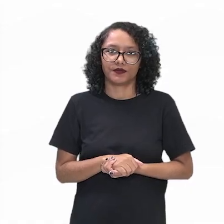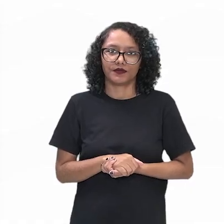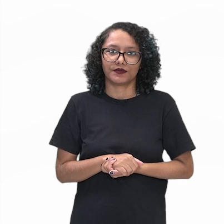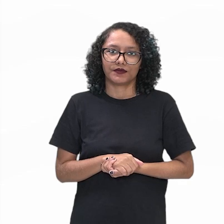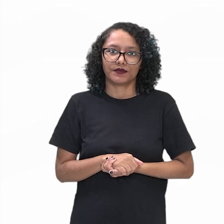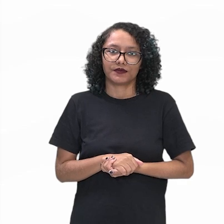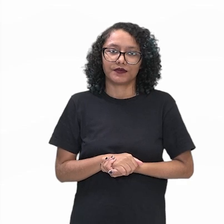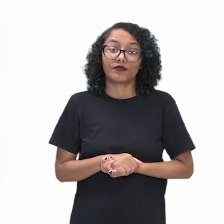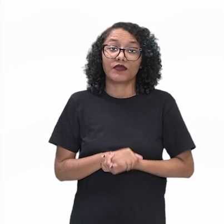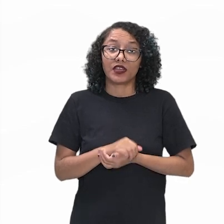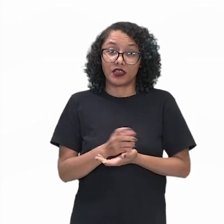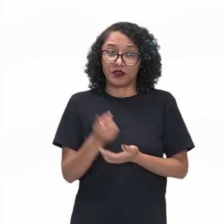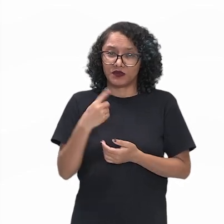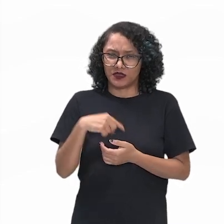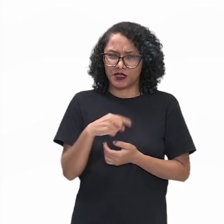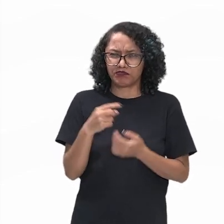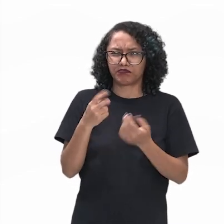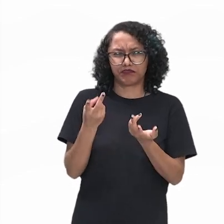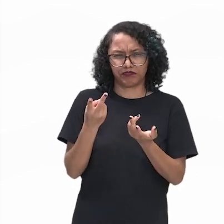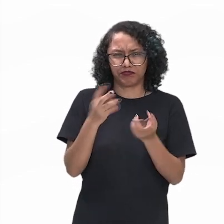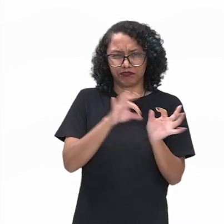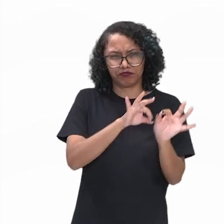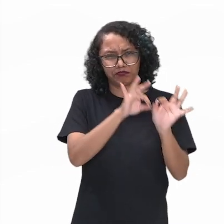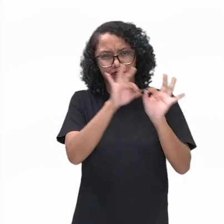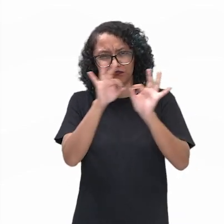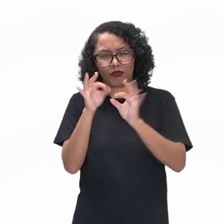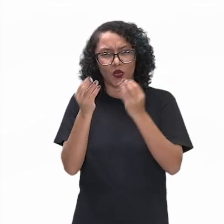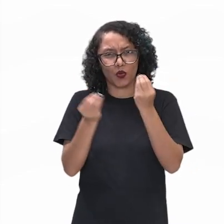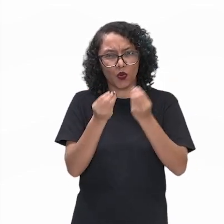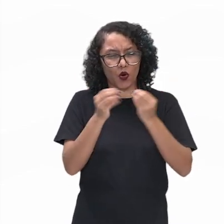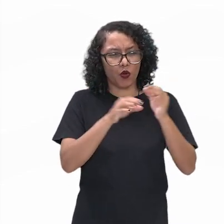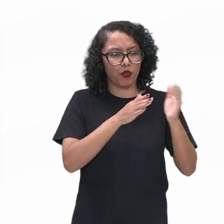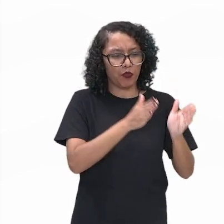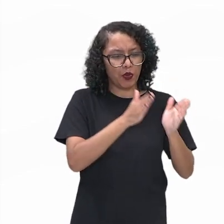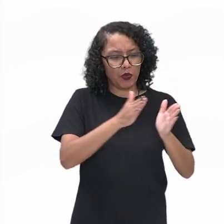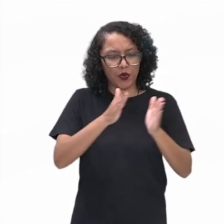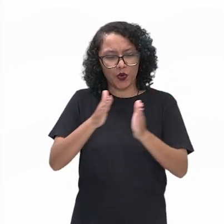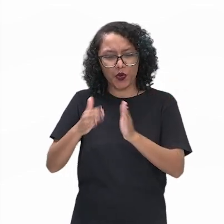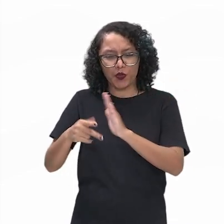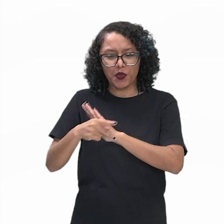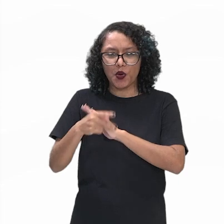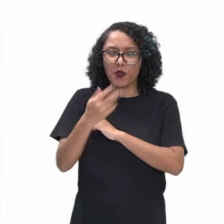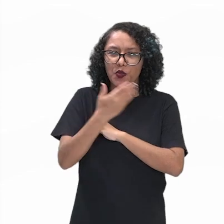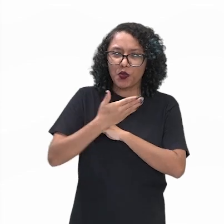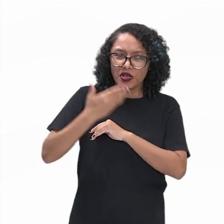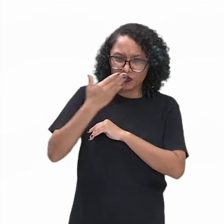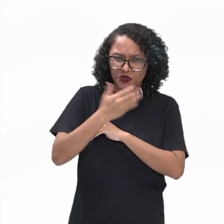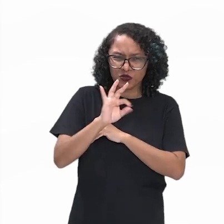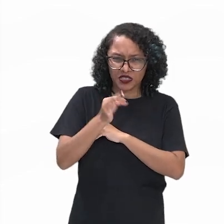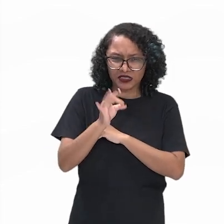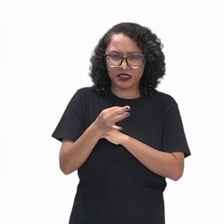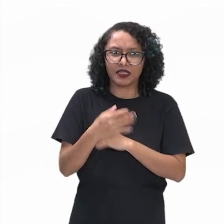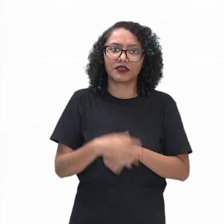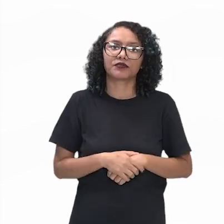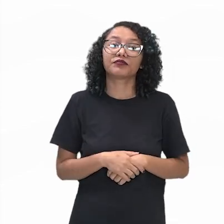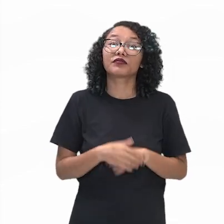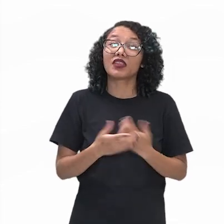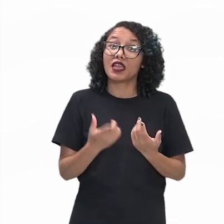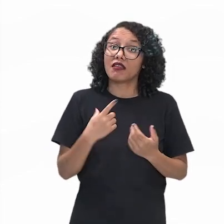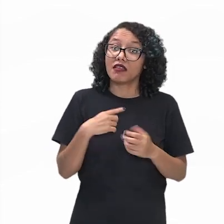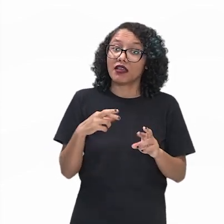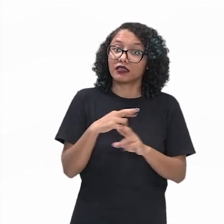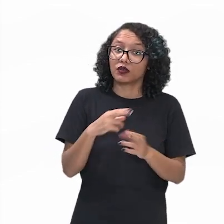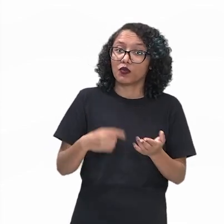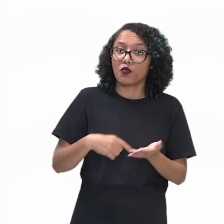Então, vocês observaram bem esse transporte da cana-de-açúcar e ele vai estar inserido no que a gente chama de pacto colonial.